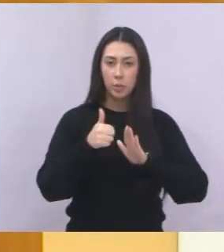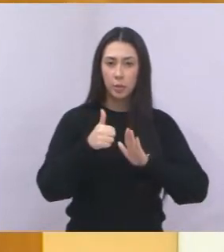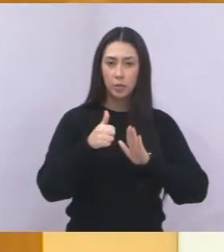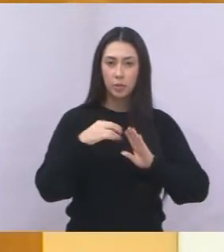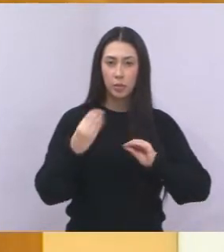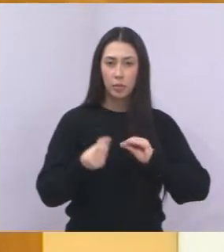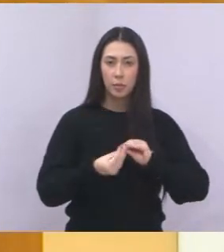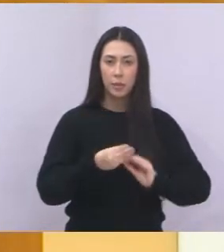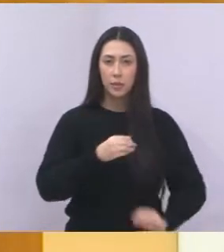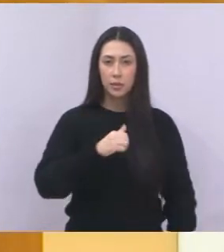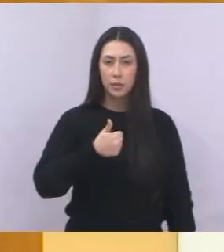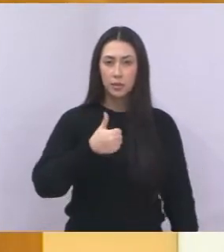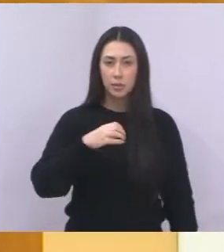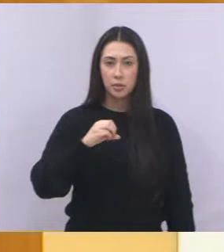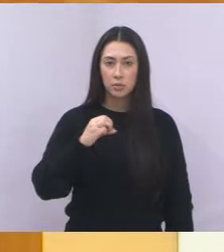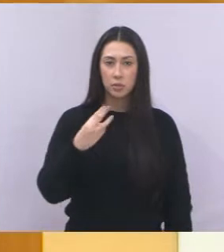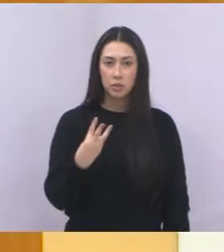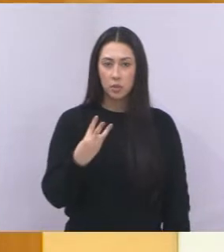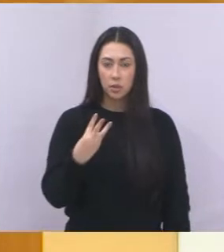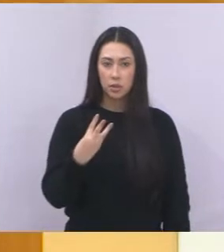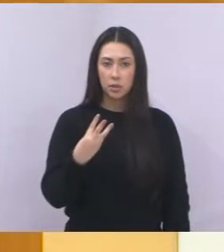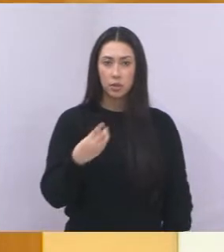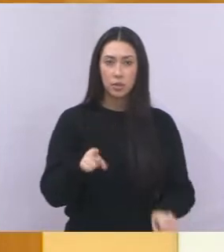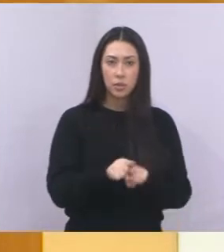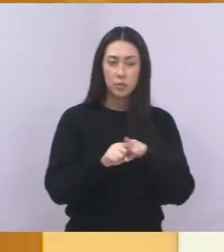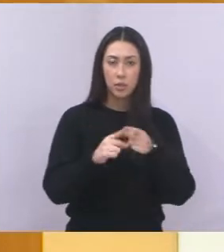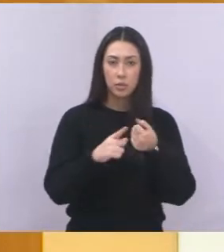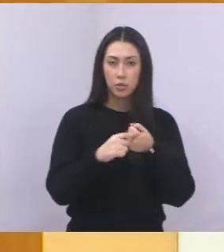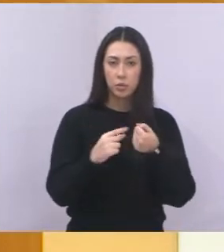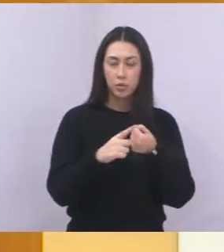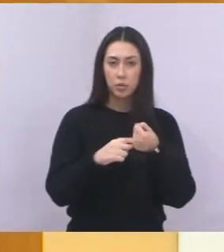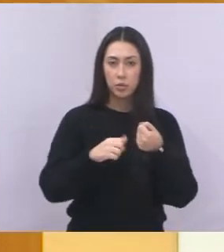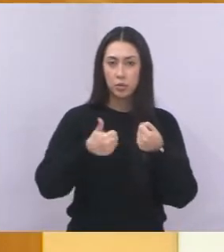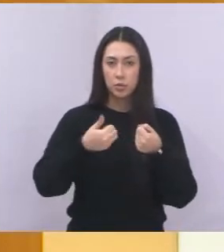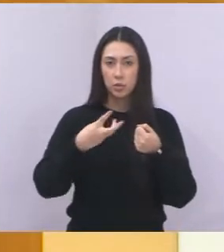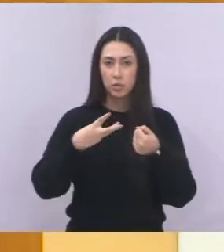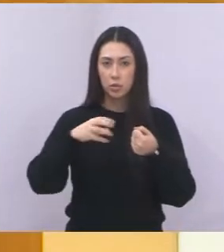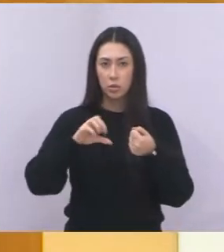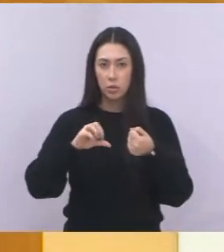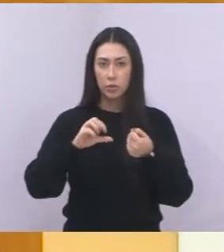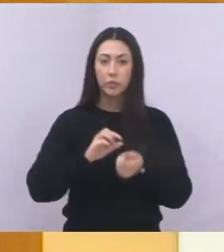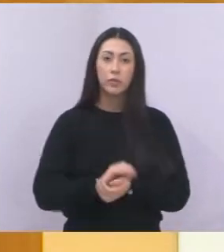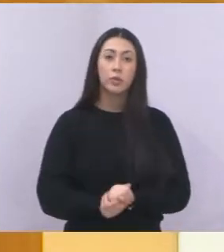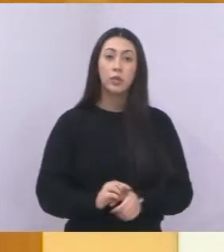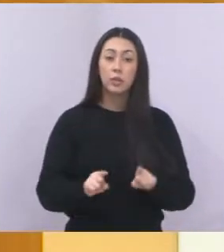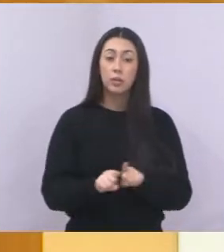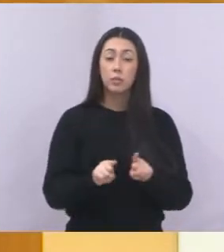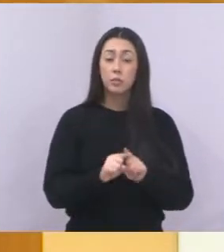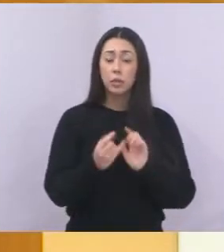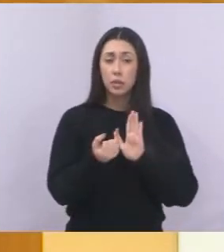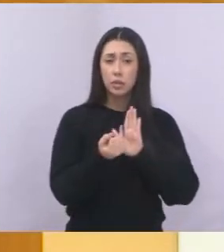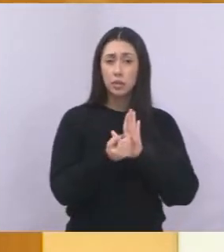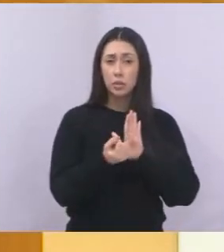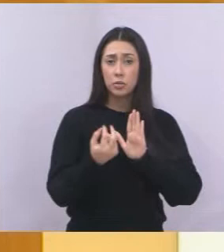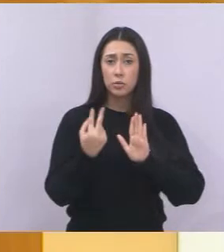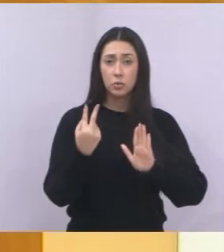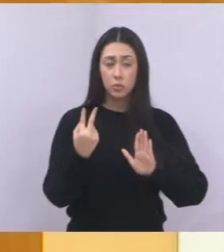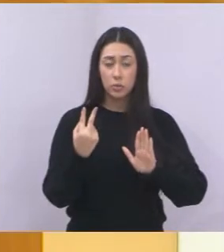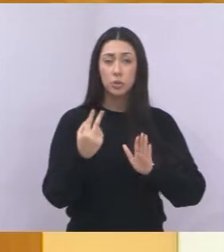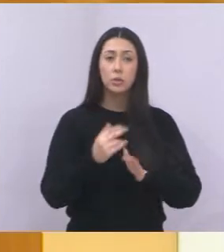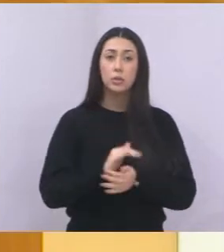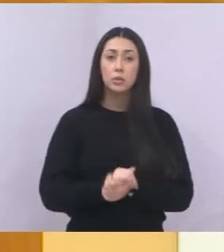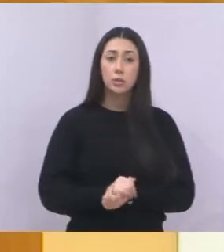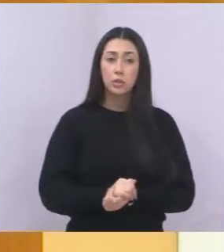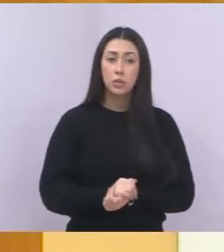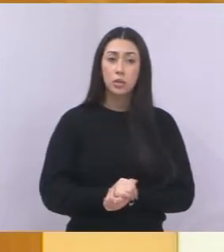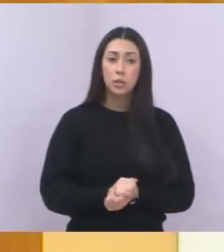de 2019, no artigo 149 da Constituição Federal, e inciso 2, as revogações previstas